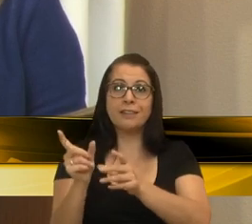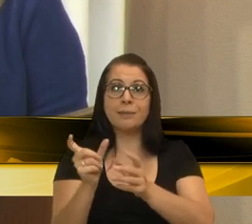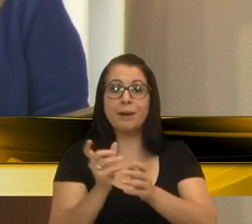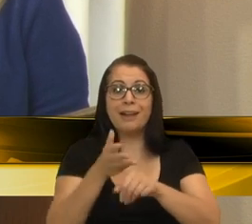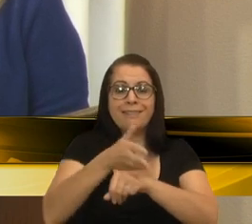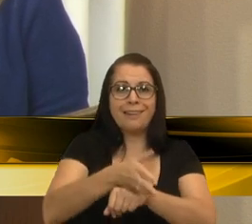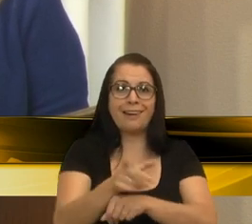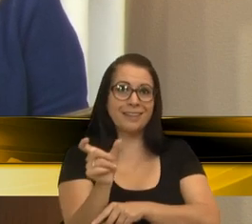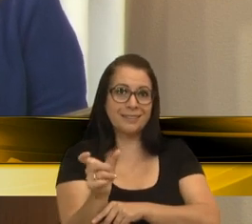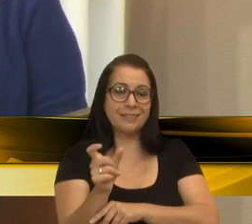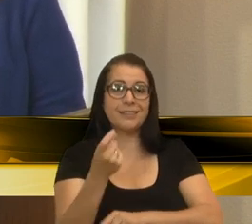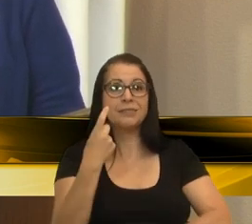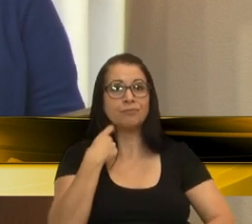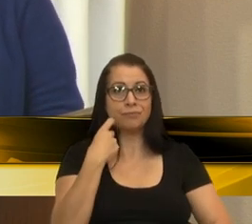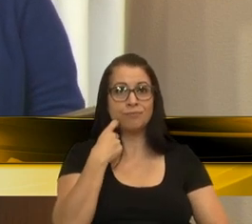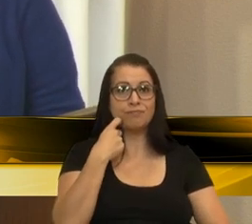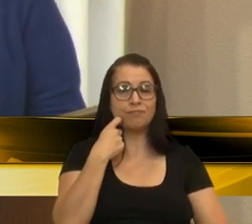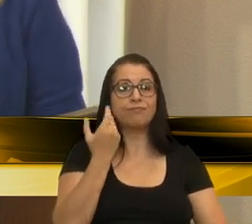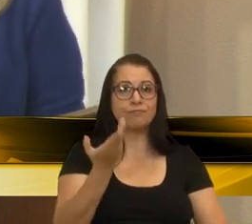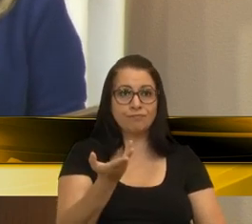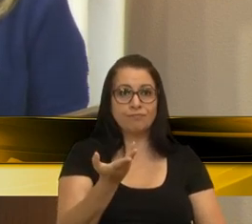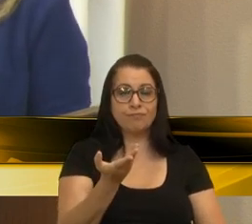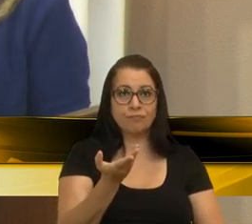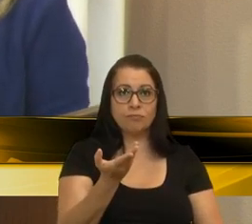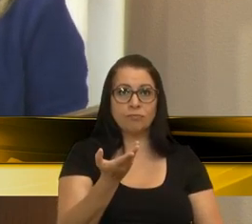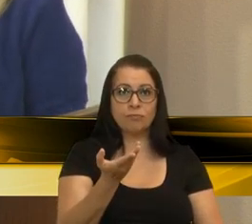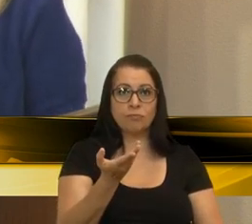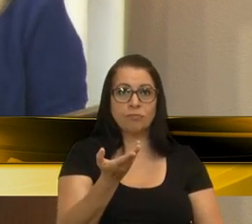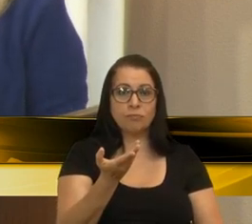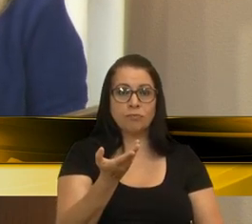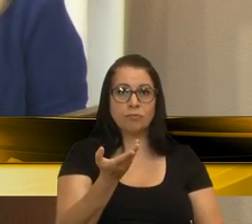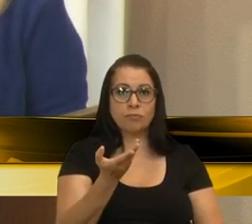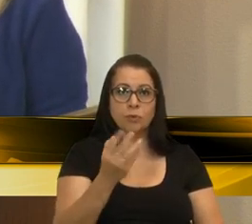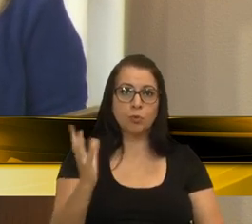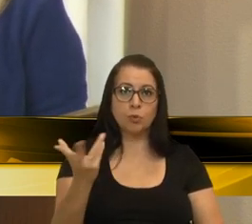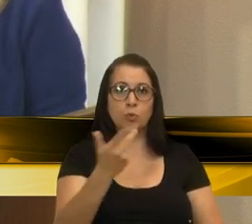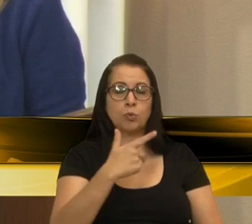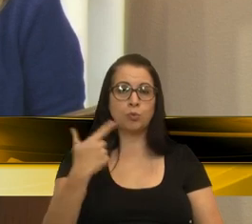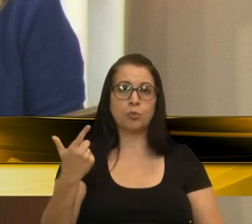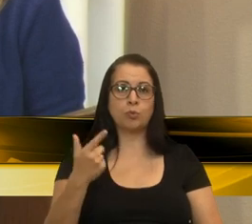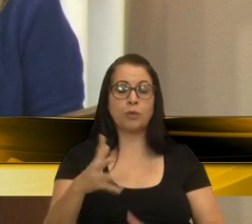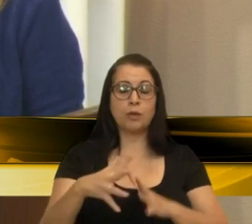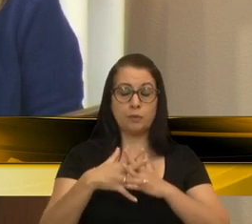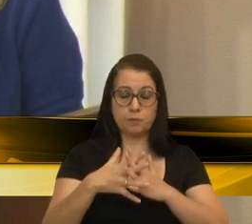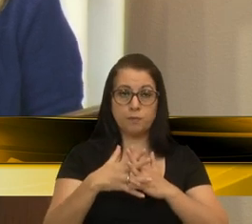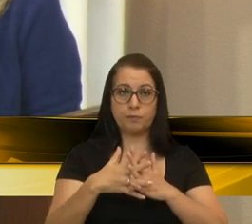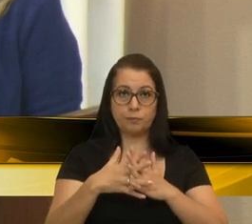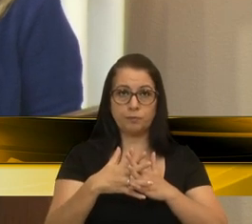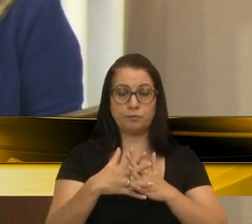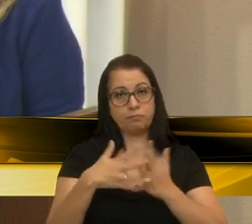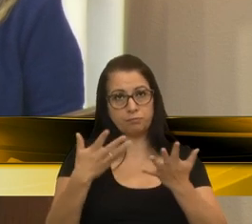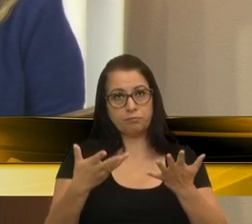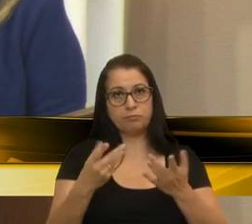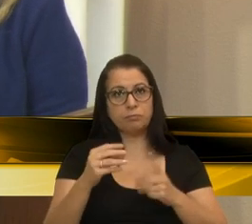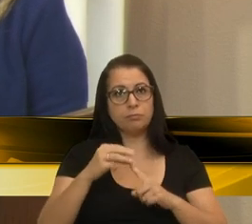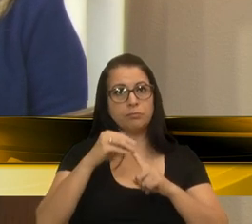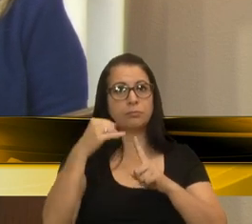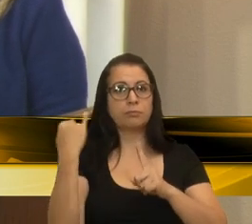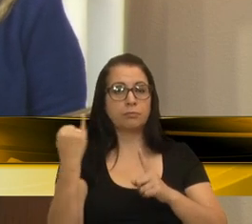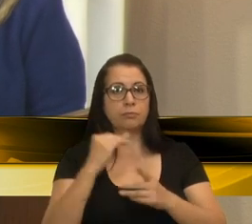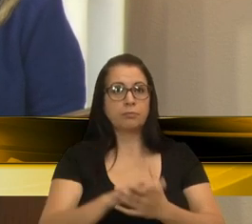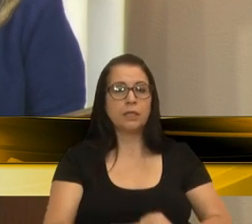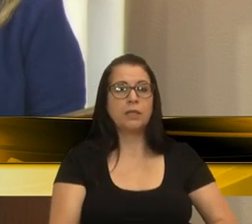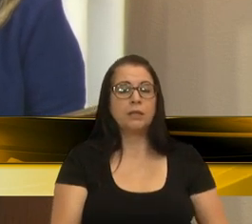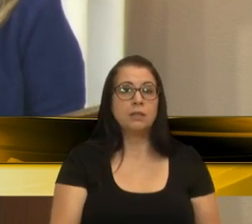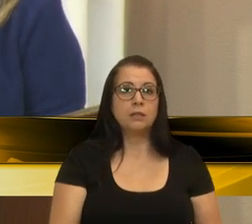que na sexta-feira acabou que gerou todo aquele transtorno. Então, é fundamental